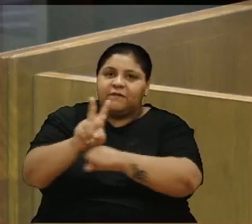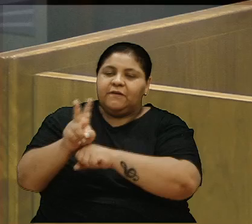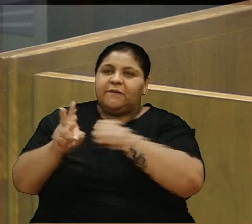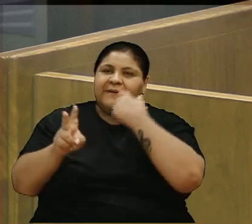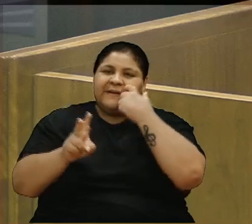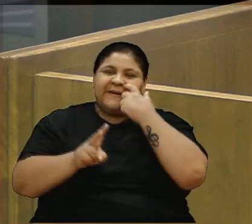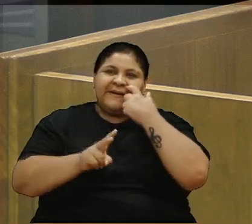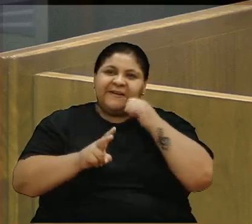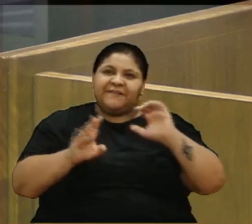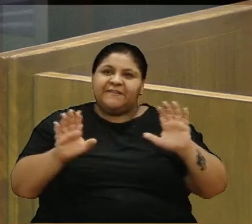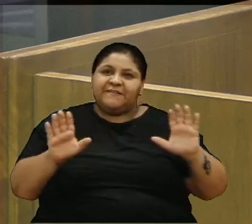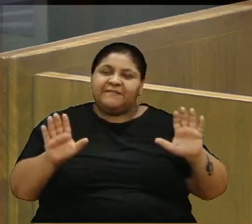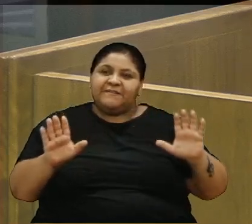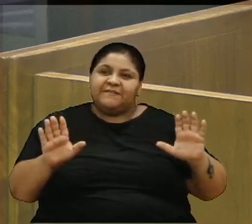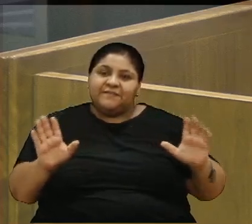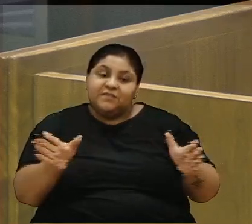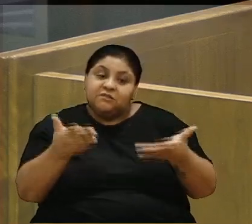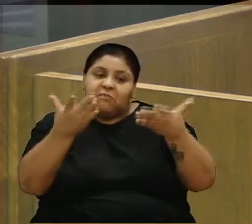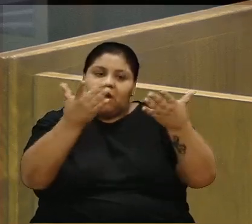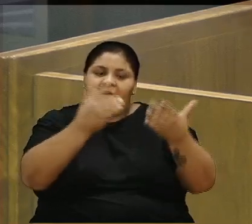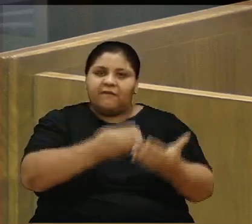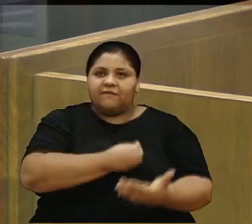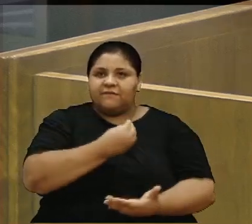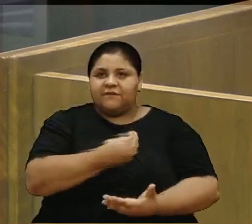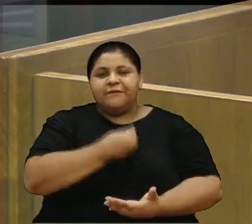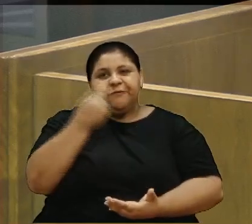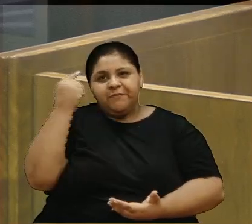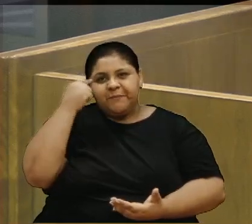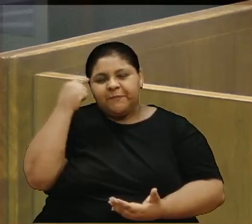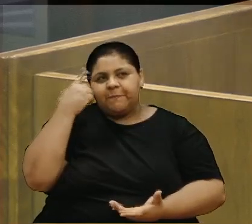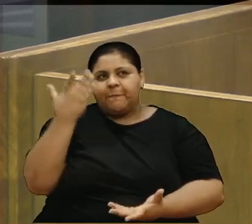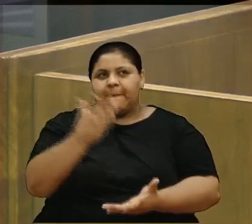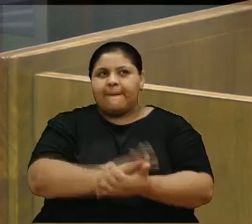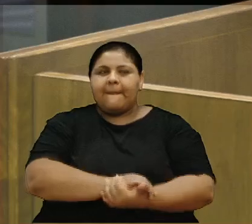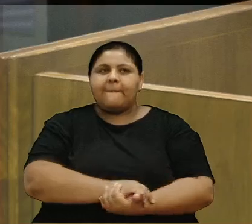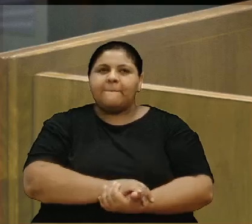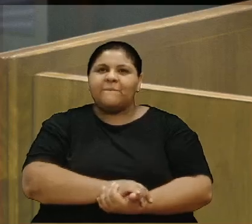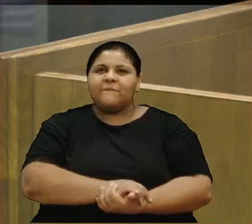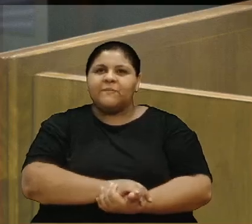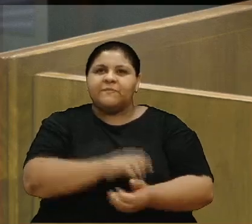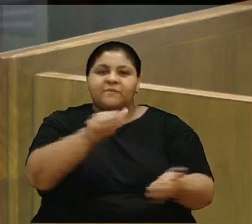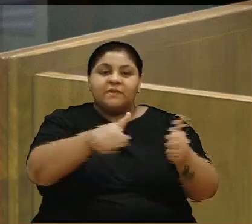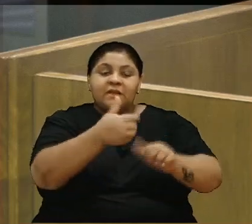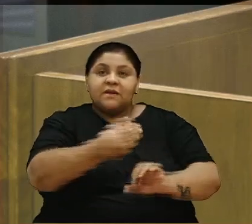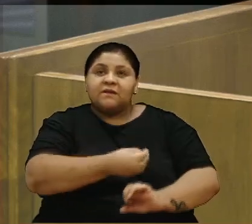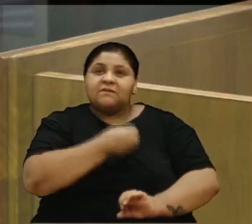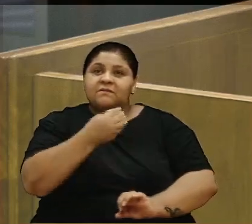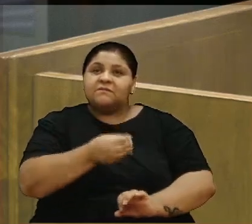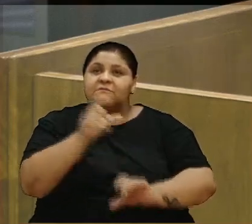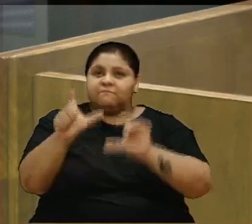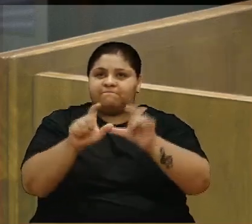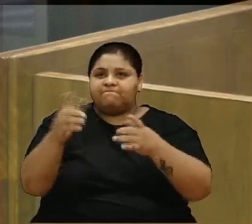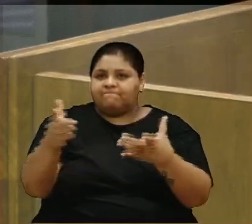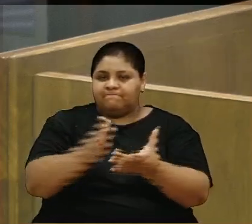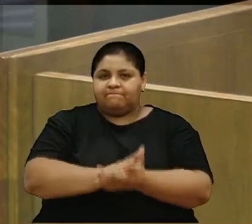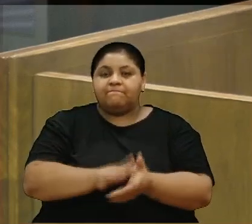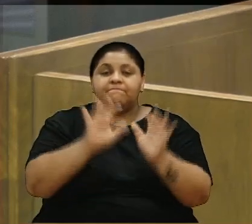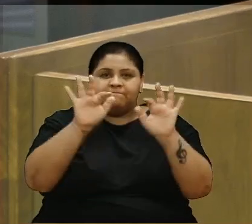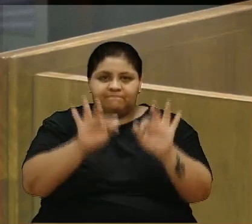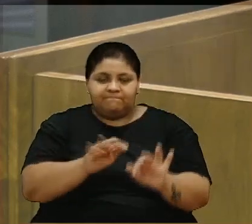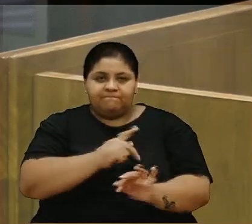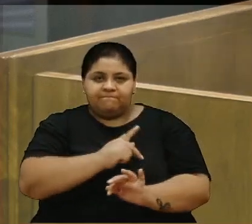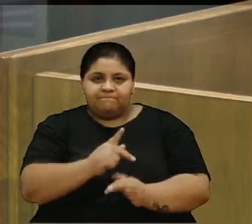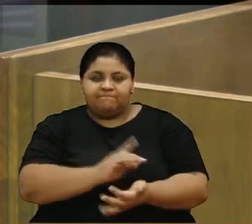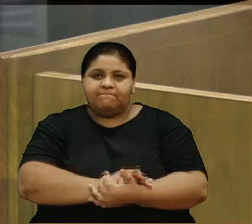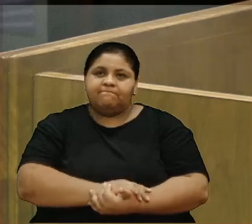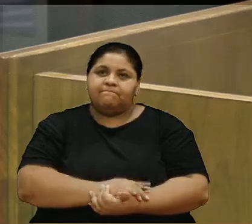promova a saúde, que promova a vida e que pense numa qualidade de vida para as pessoas. Então, para finalizar, senhor